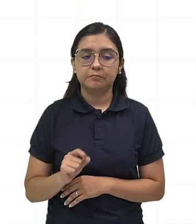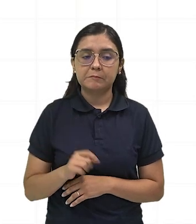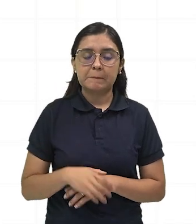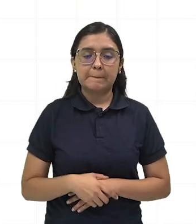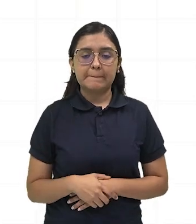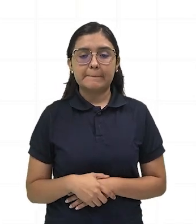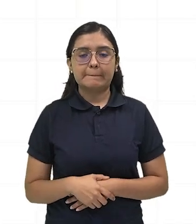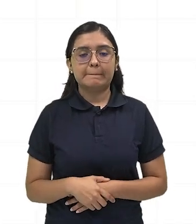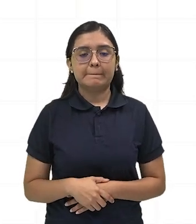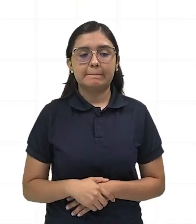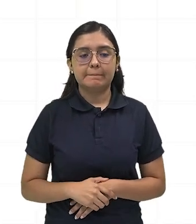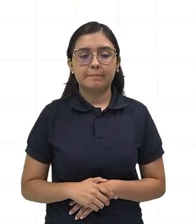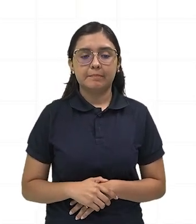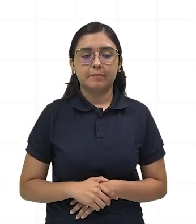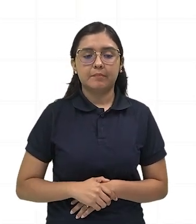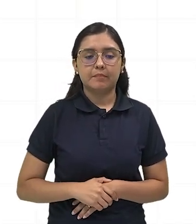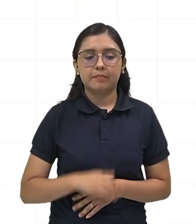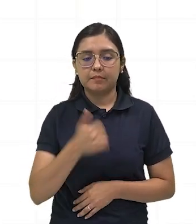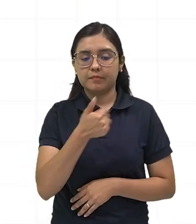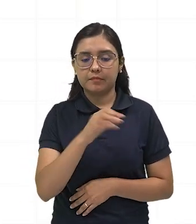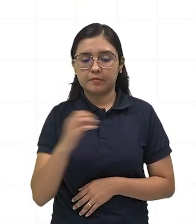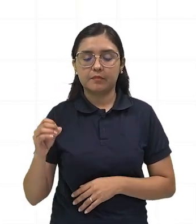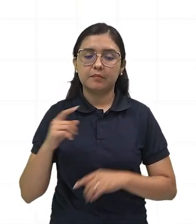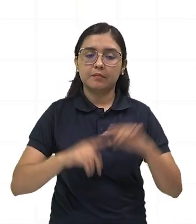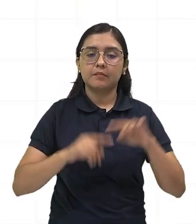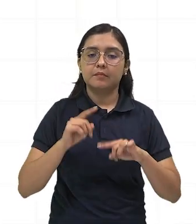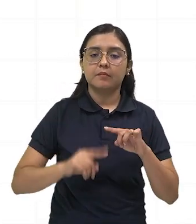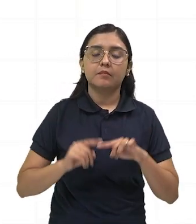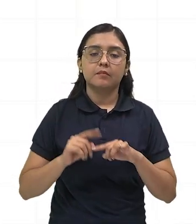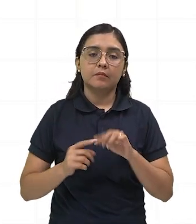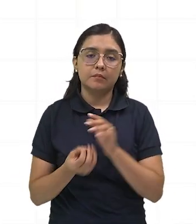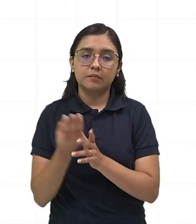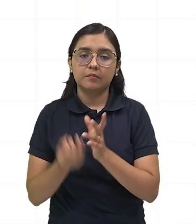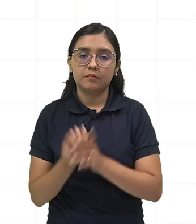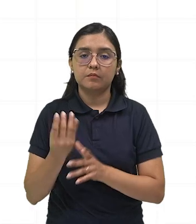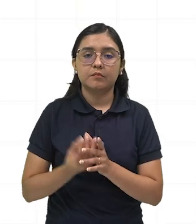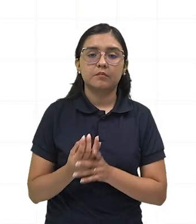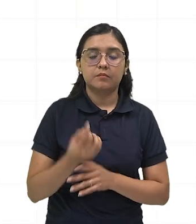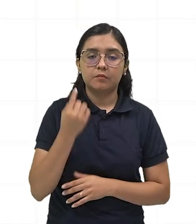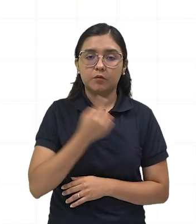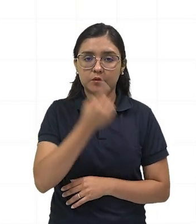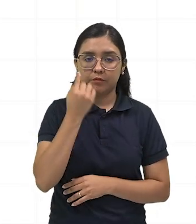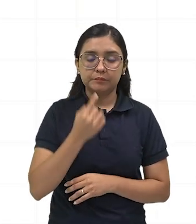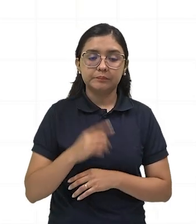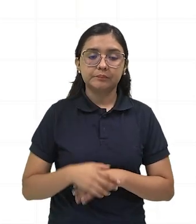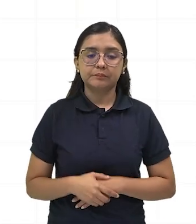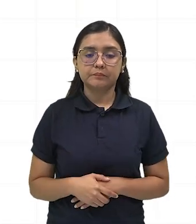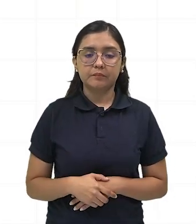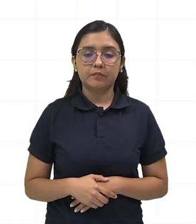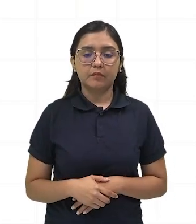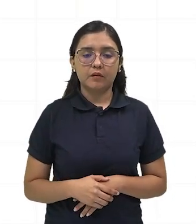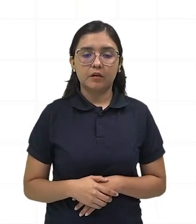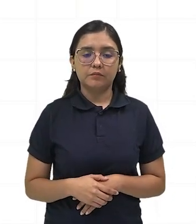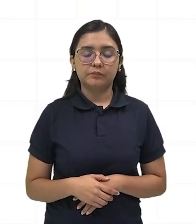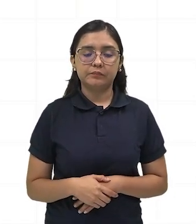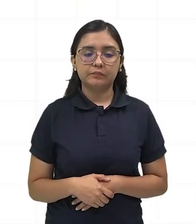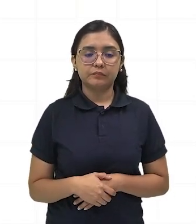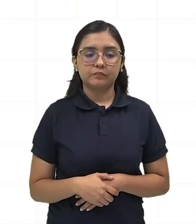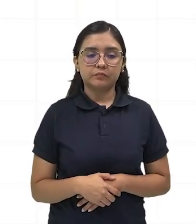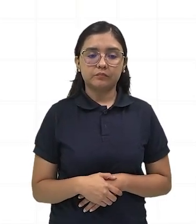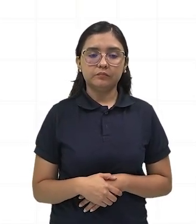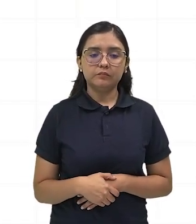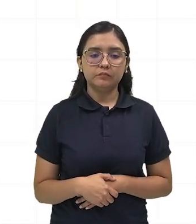hora? 100 unidades por hora. Então, nós temos aqui.